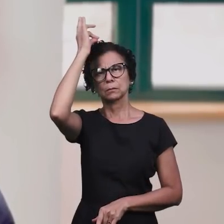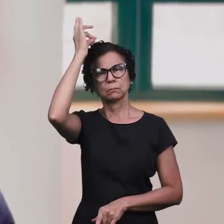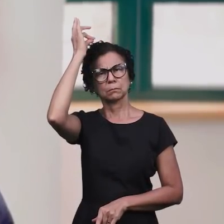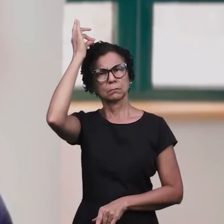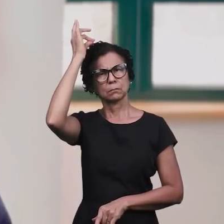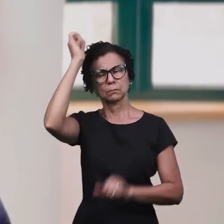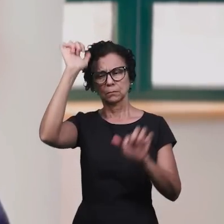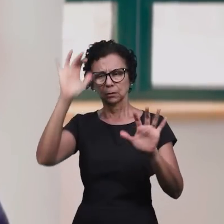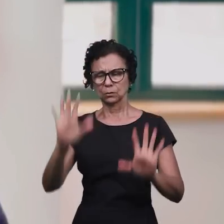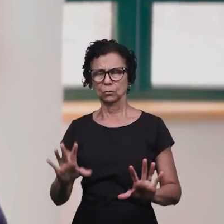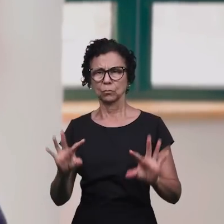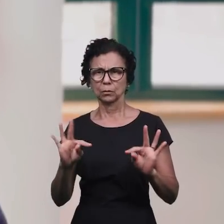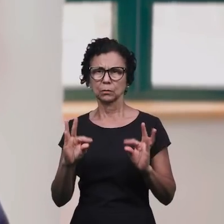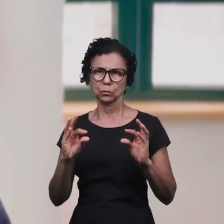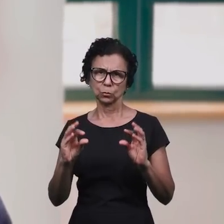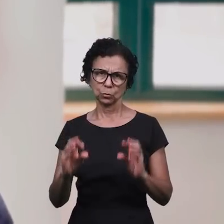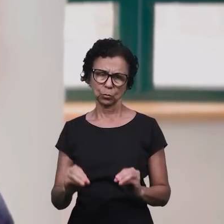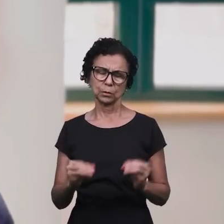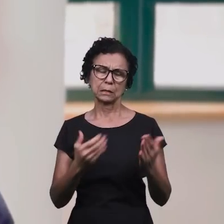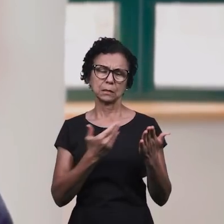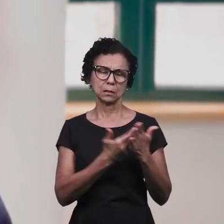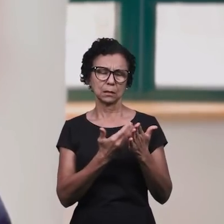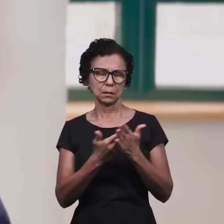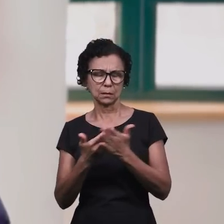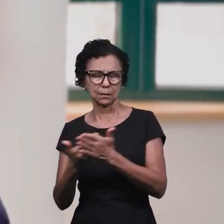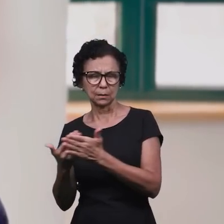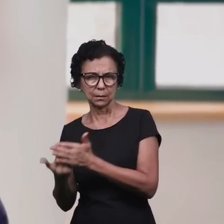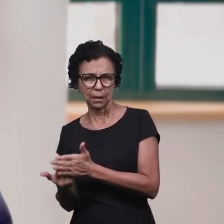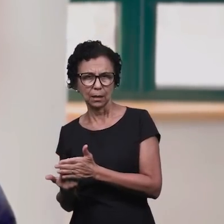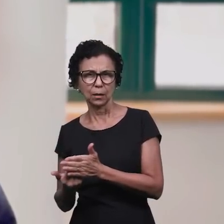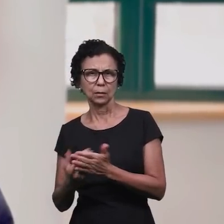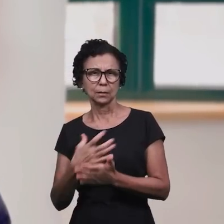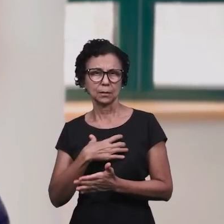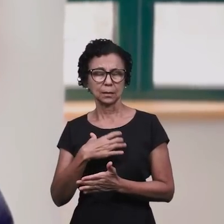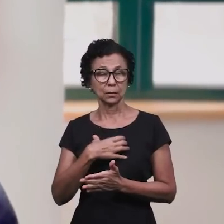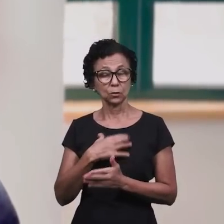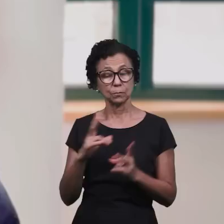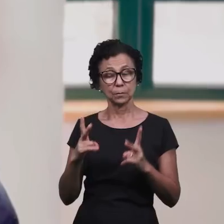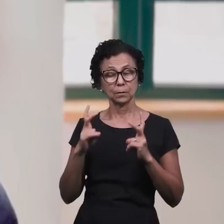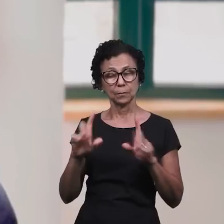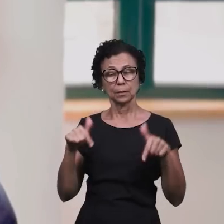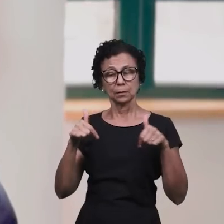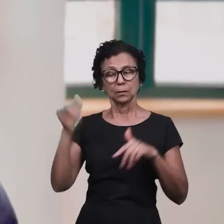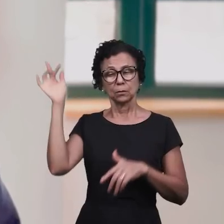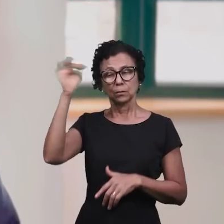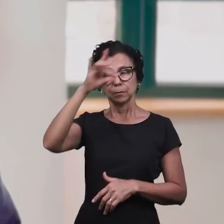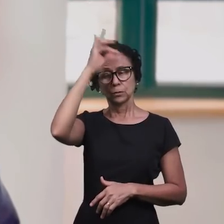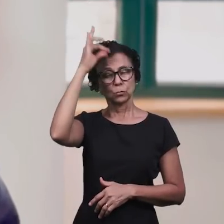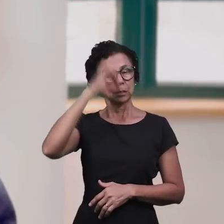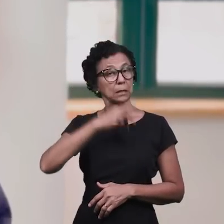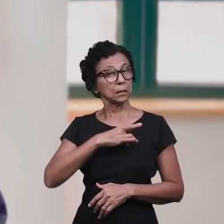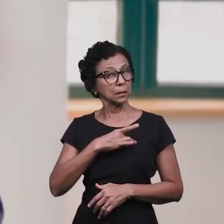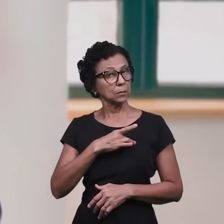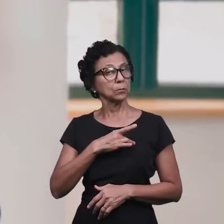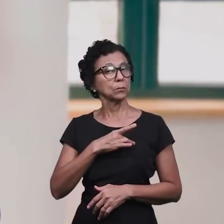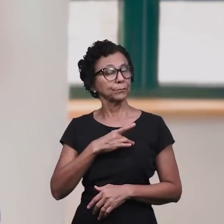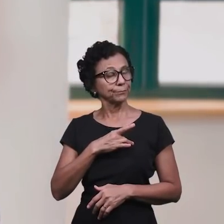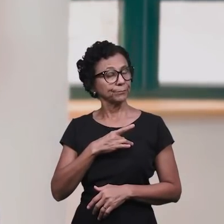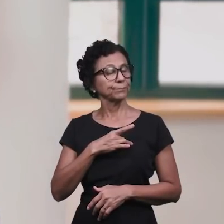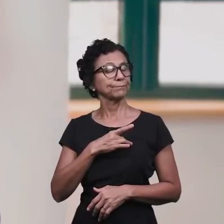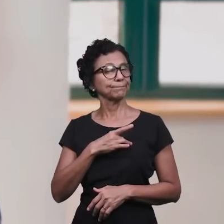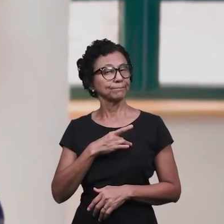não só nessa aula, mas em todas as outras aulas que tivemos. Vimos ali a ação do Senhor, batismo com o Espírito Santo. Não podemos deixar de